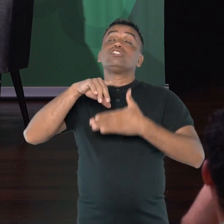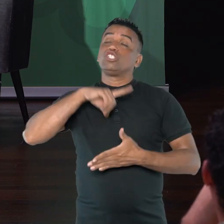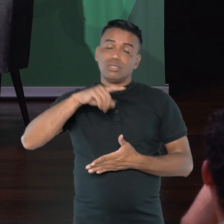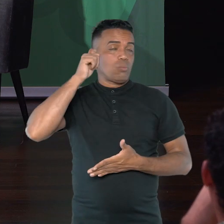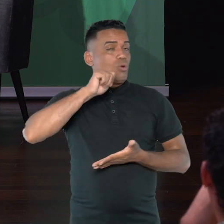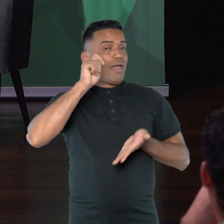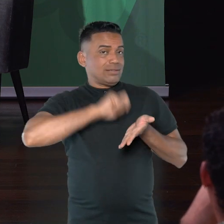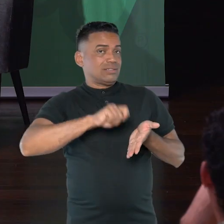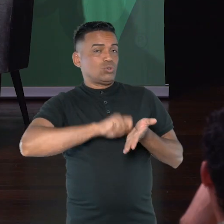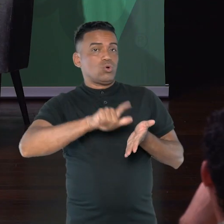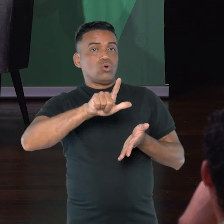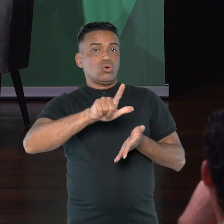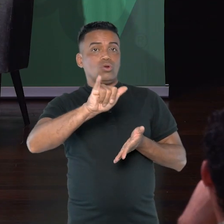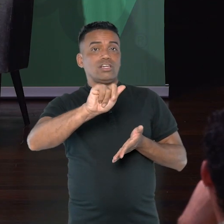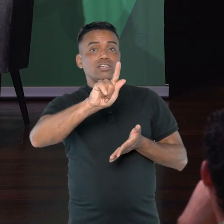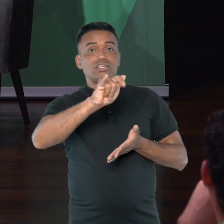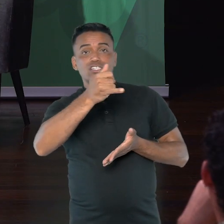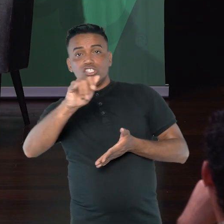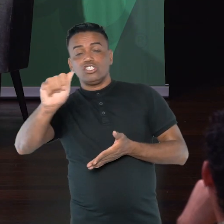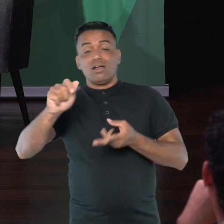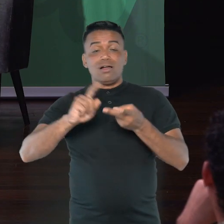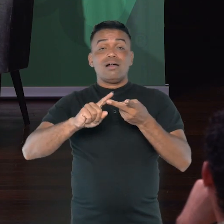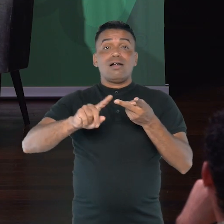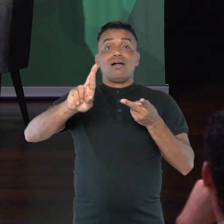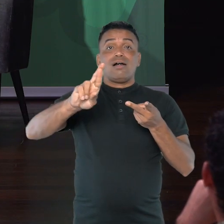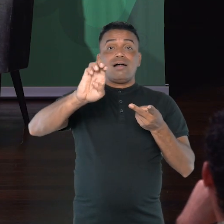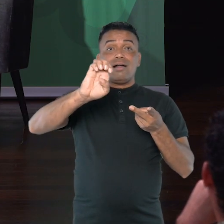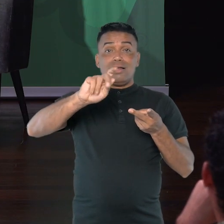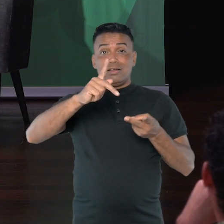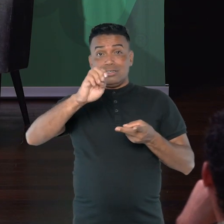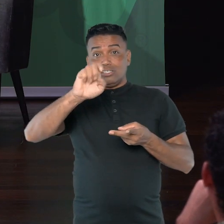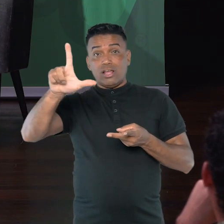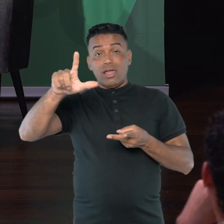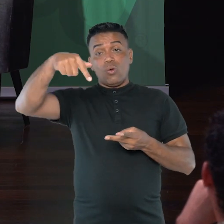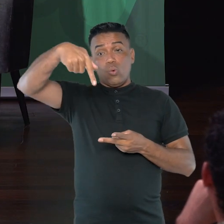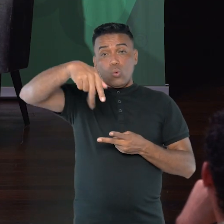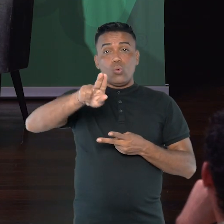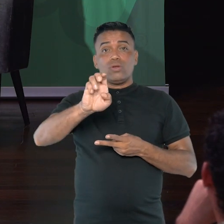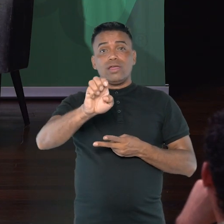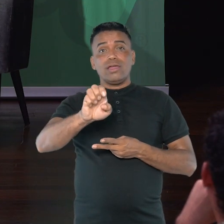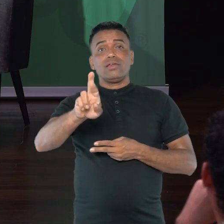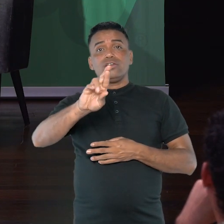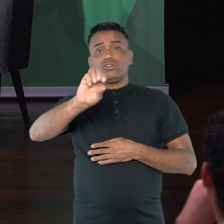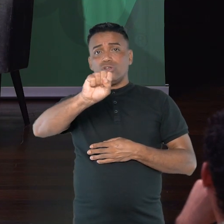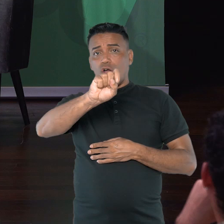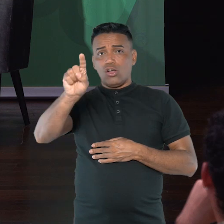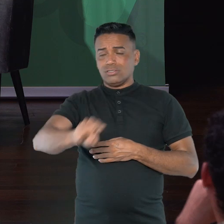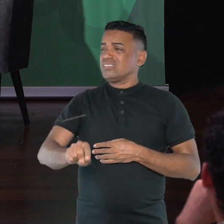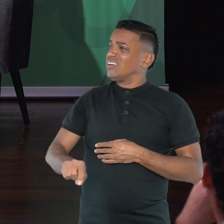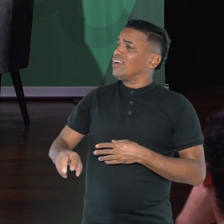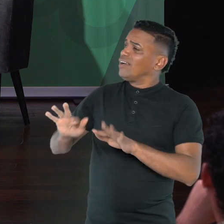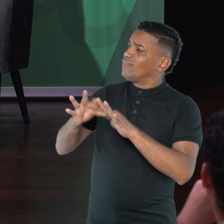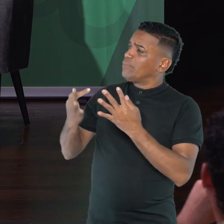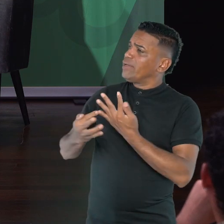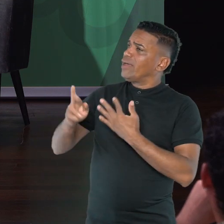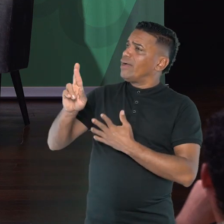escritoras, Lígia já escrevia, já era um grande sucesso, Raquel de Queiroz nem se fala, mas uma mulher no comando editorial... A família Record sempre